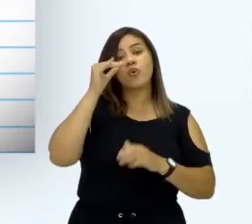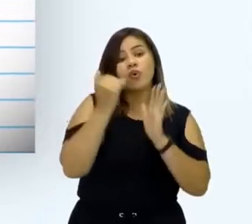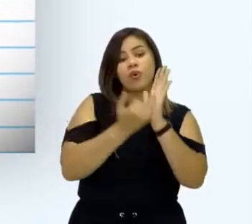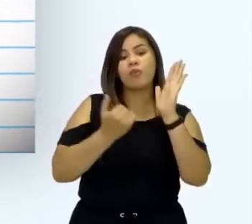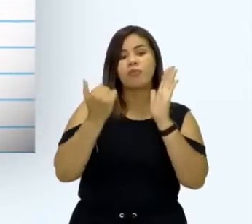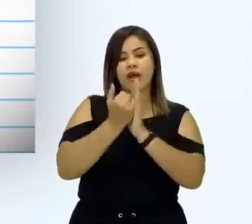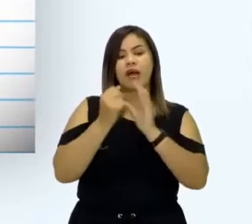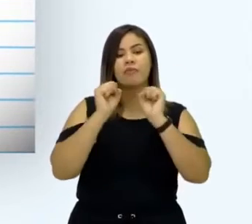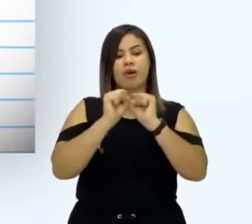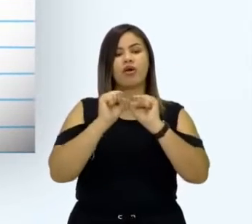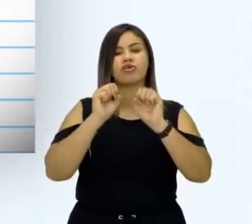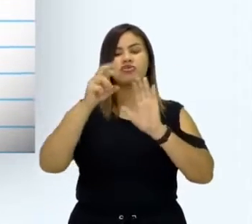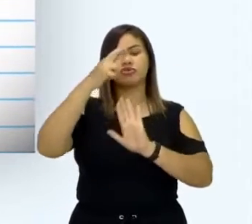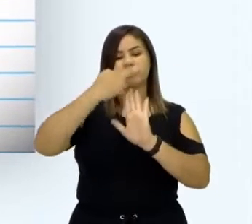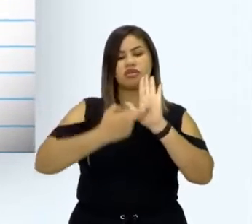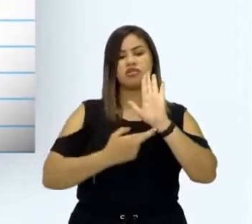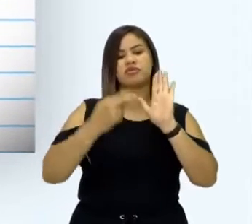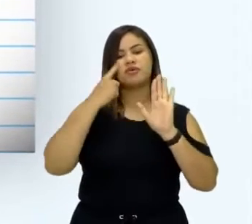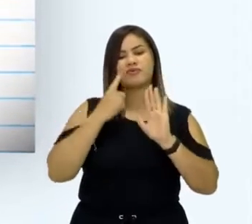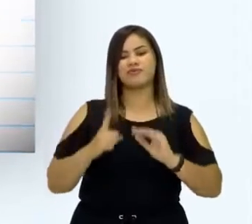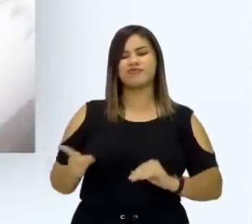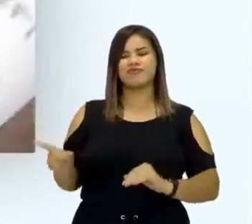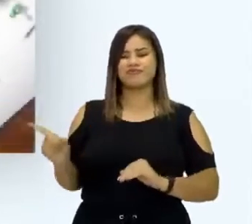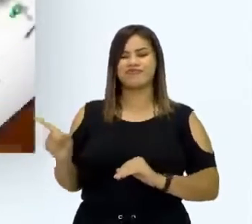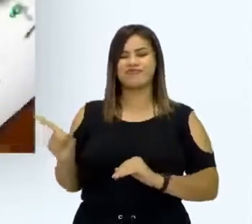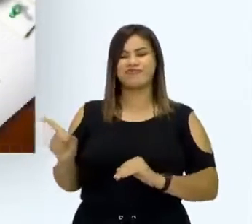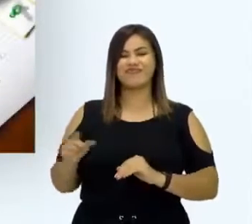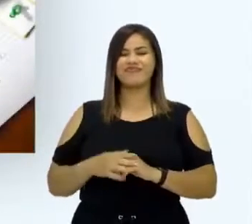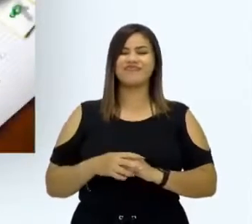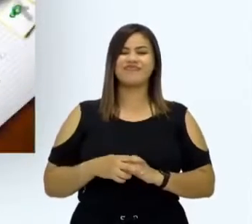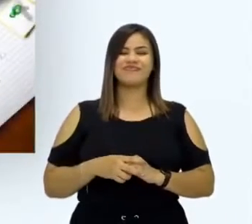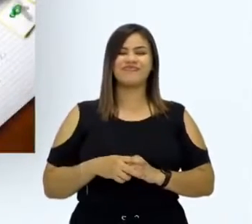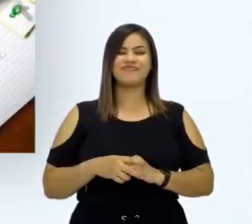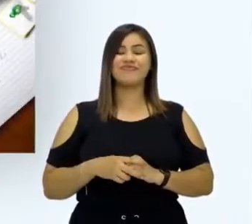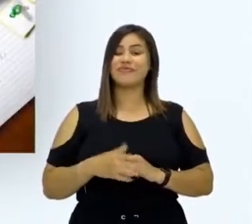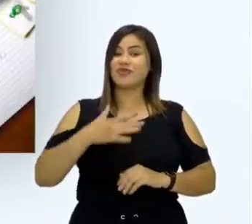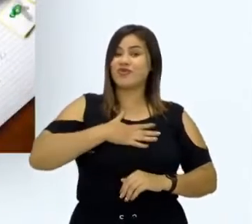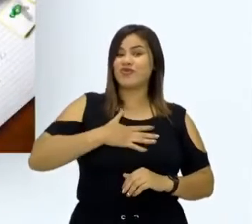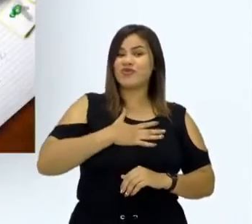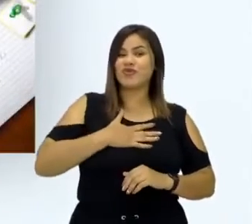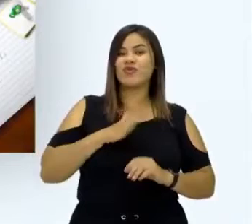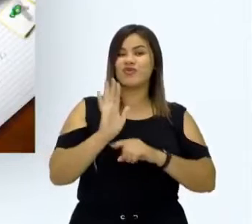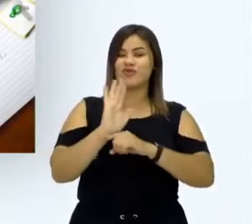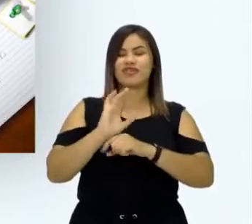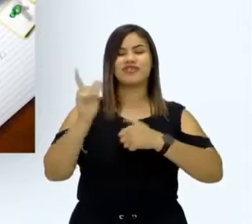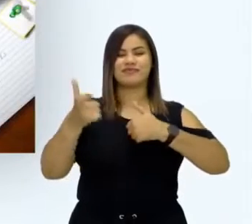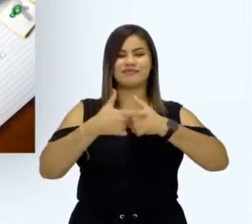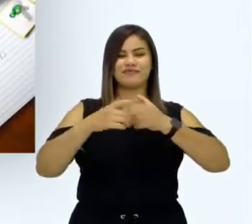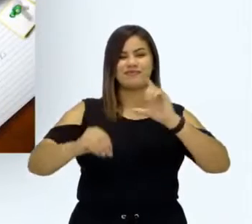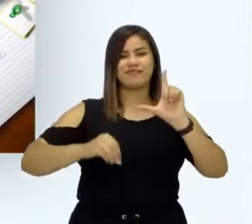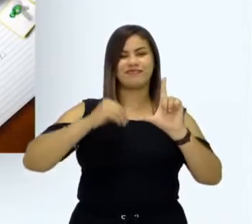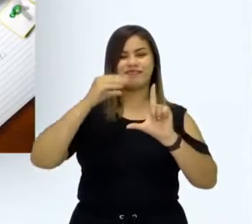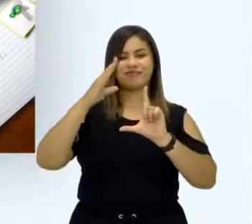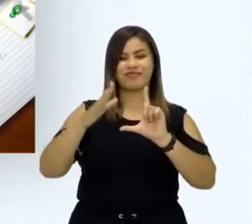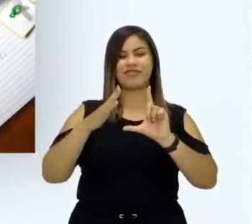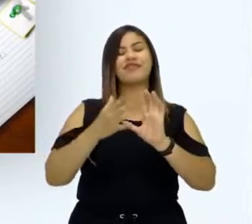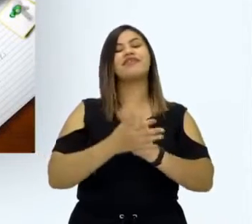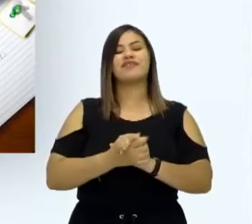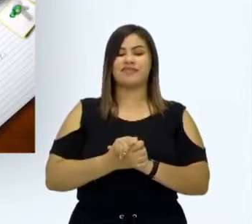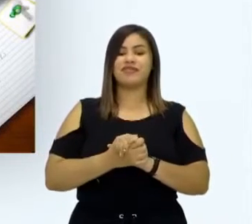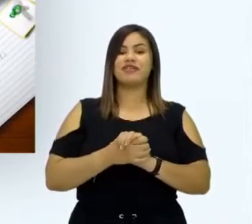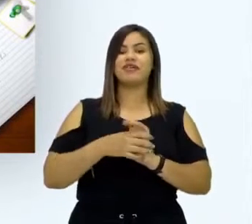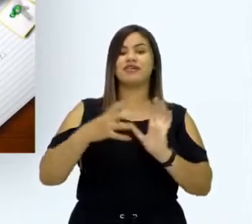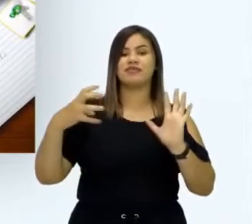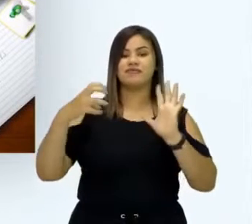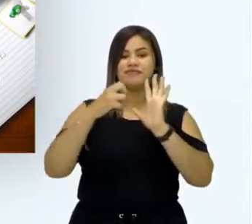pode consultar o relatório publicado no site do IBGE. Ficamos por aqui. Gostou do vídeo? Então curta e compartilhe. Não deixe também